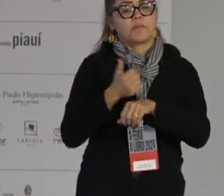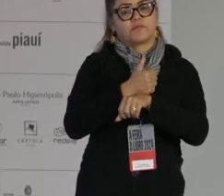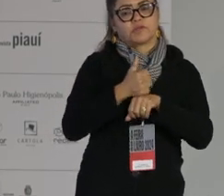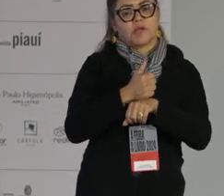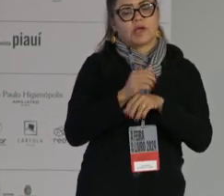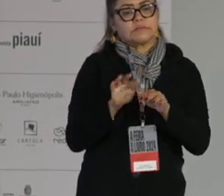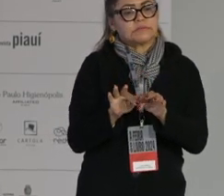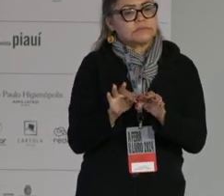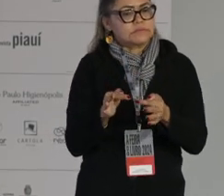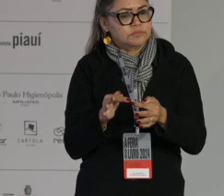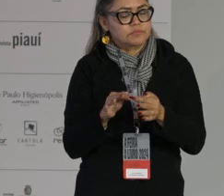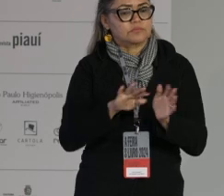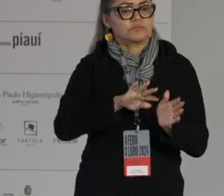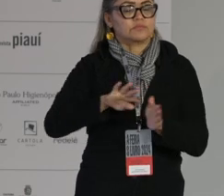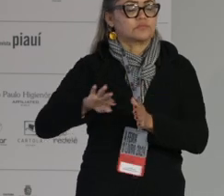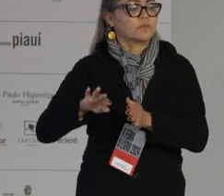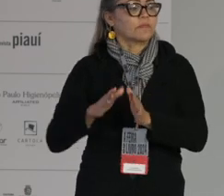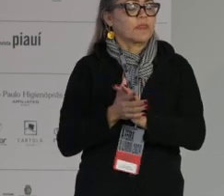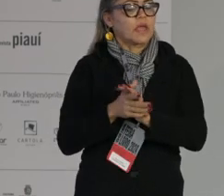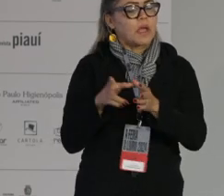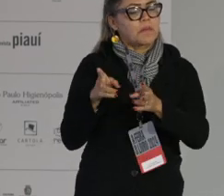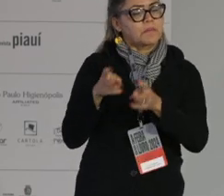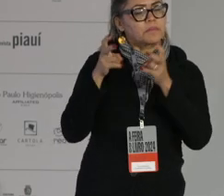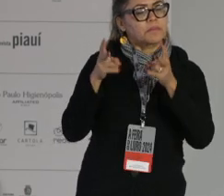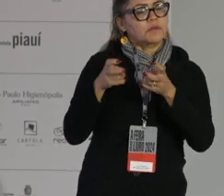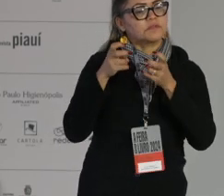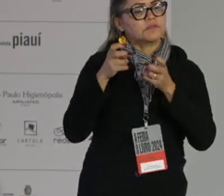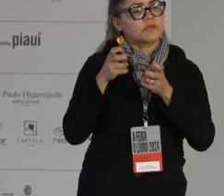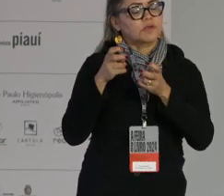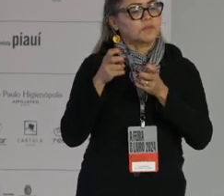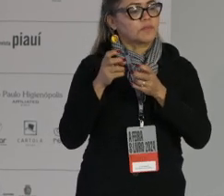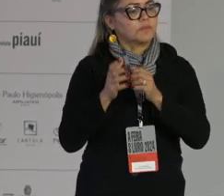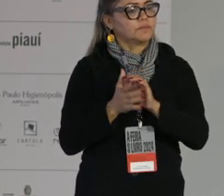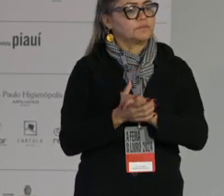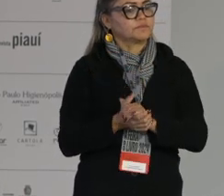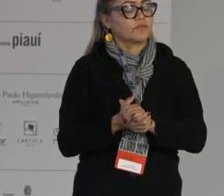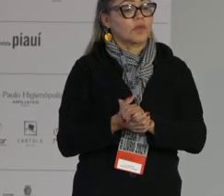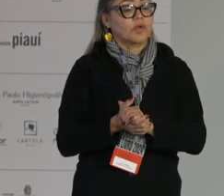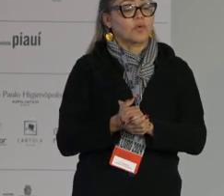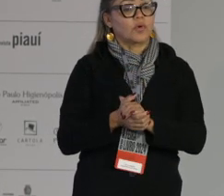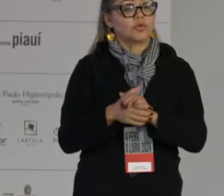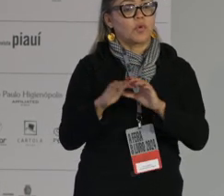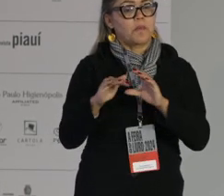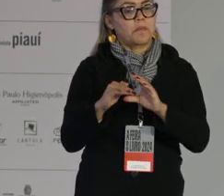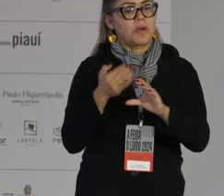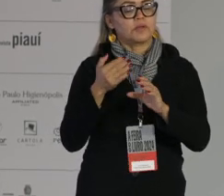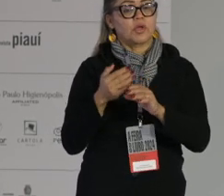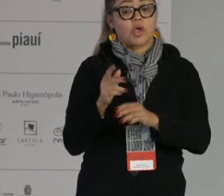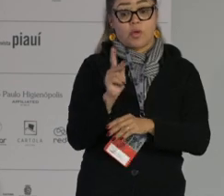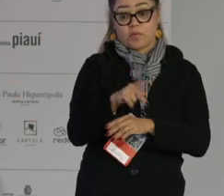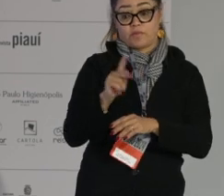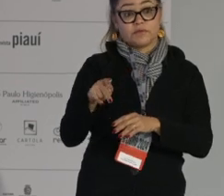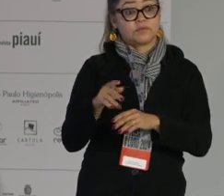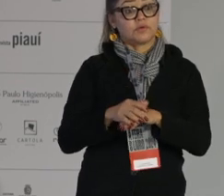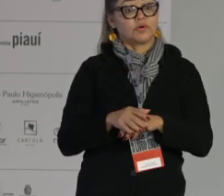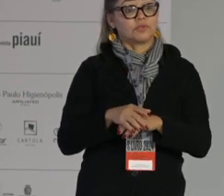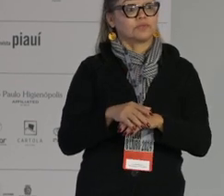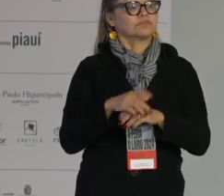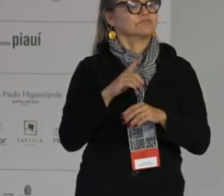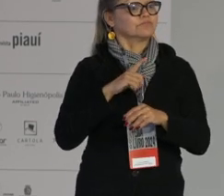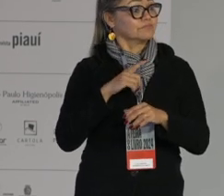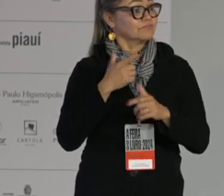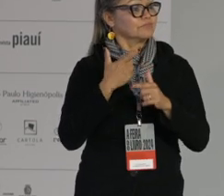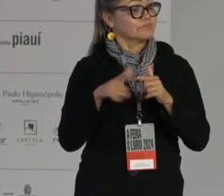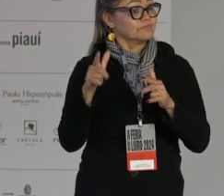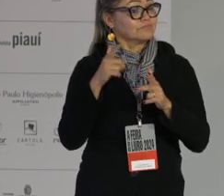nada. E a gente percebe quando alguém manda, né, que os professores estão tendo esse problema, né,